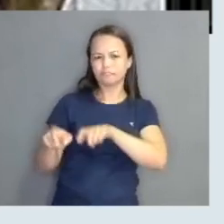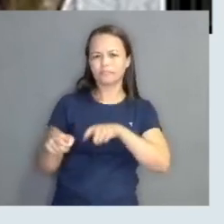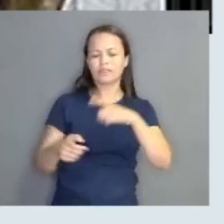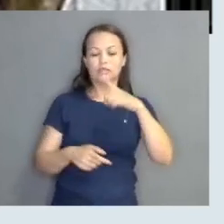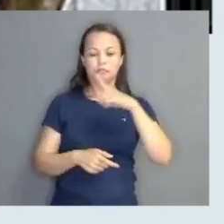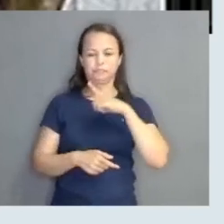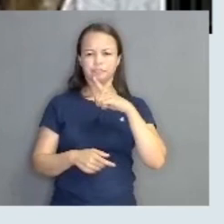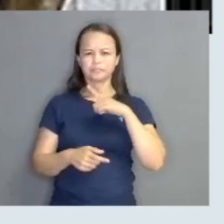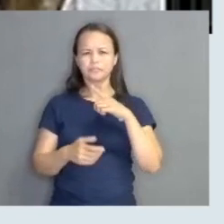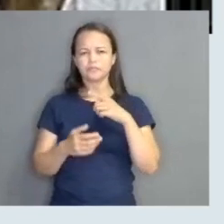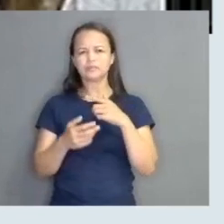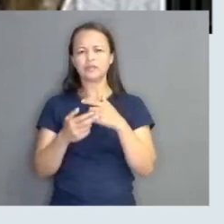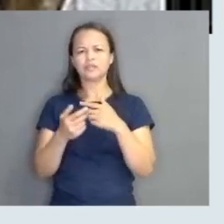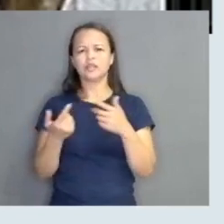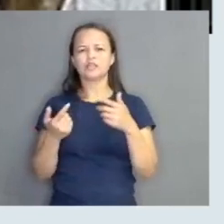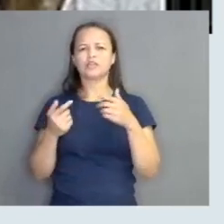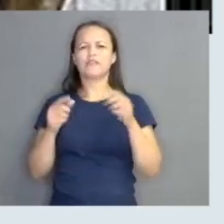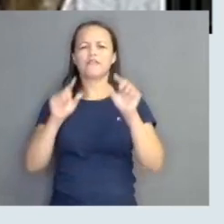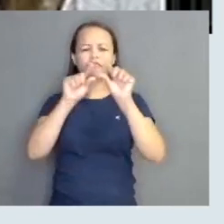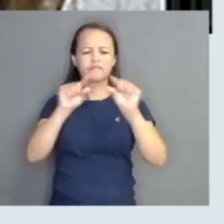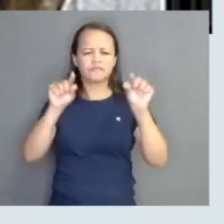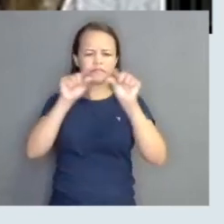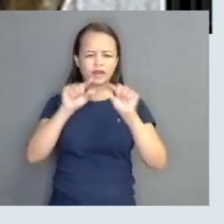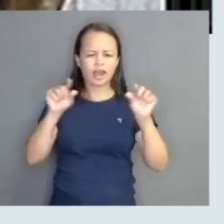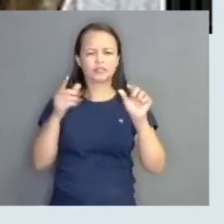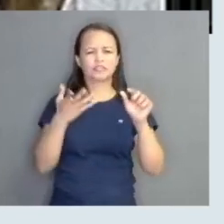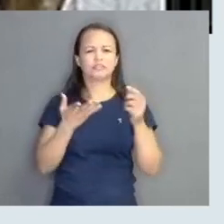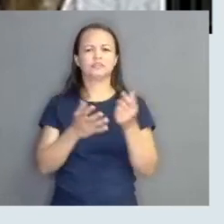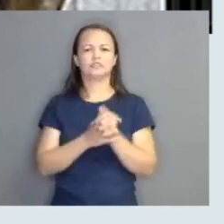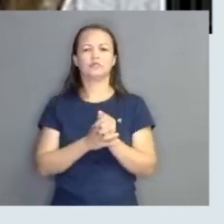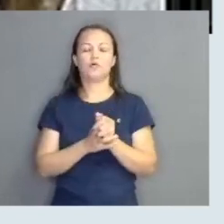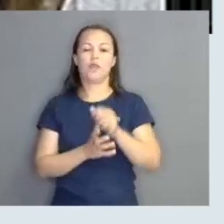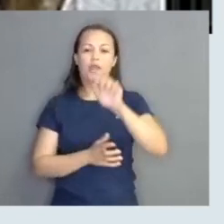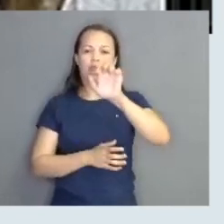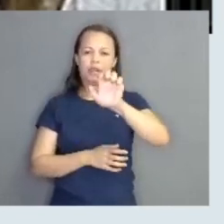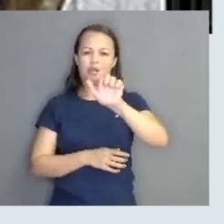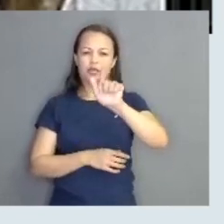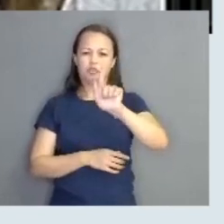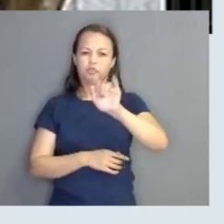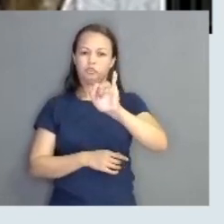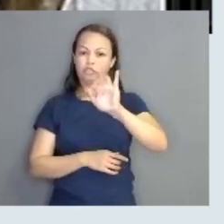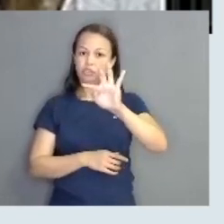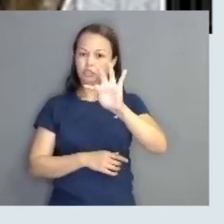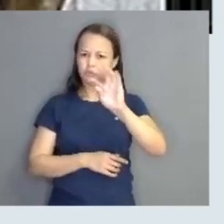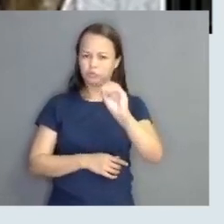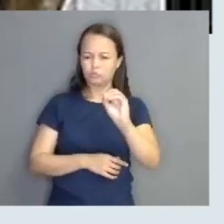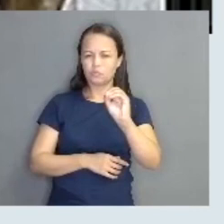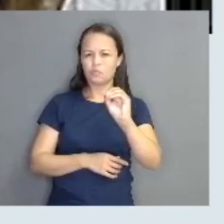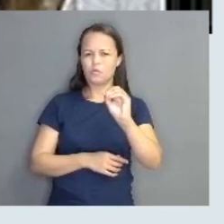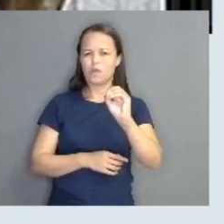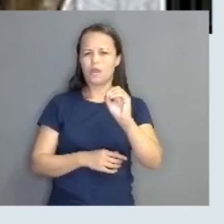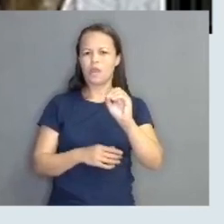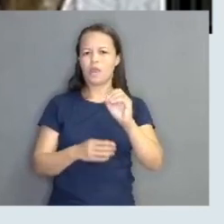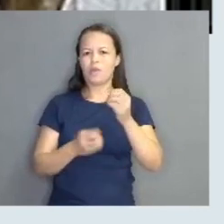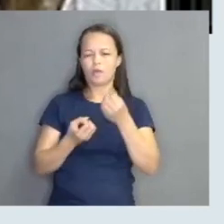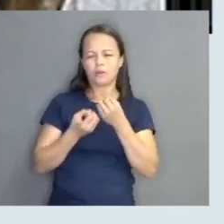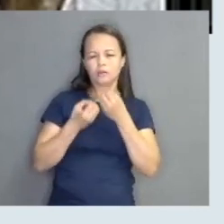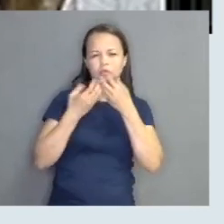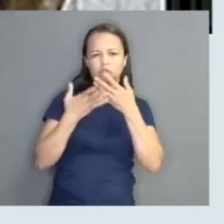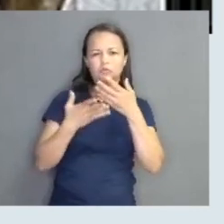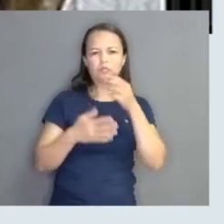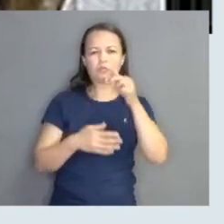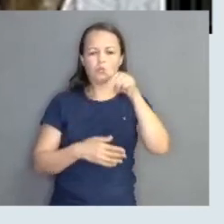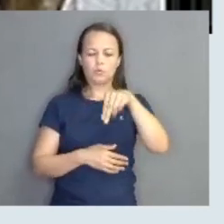célebre frase: o Egito é uma dádiva do Nilo. O Egito é